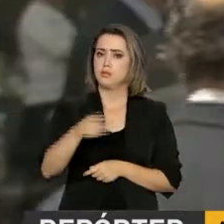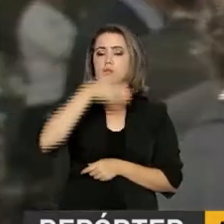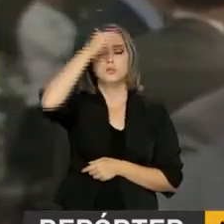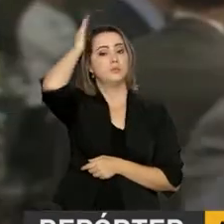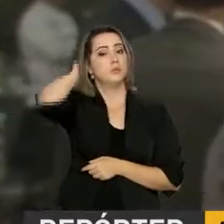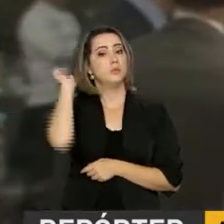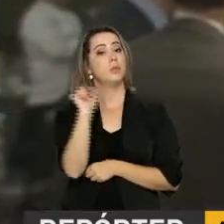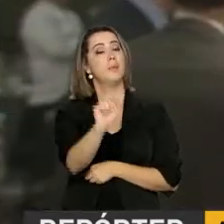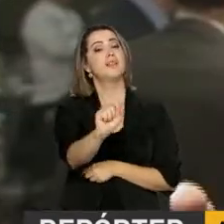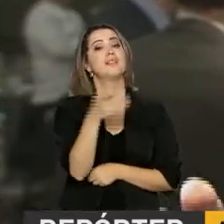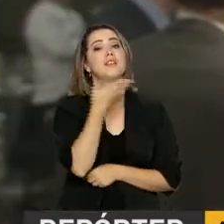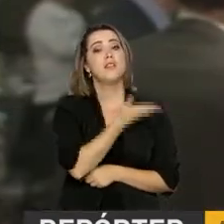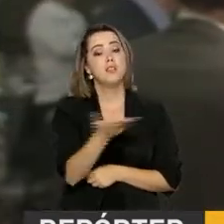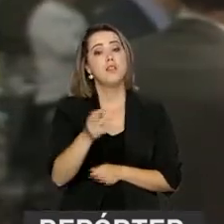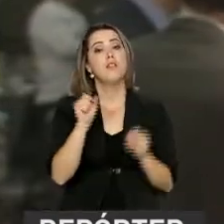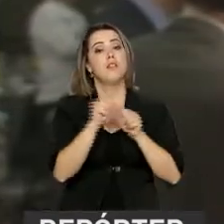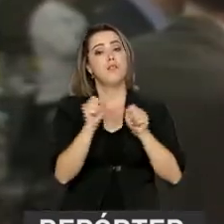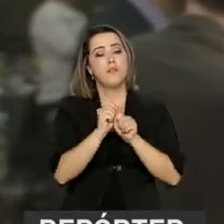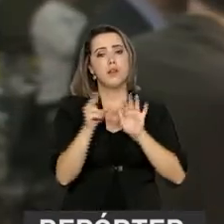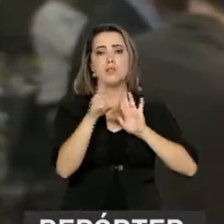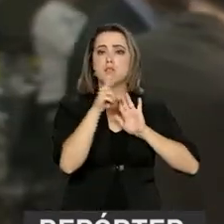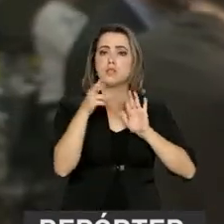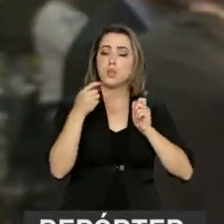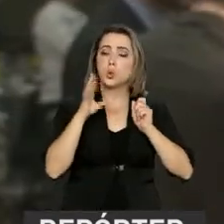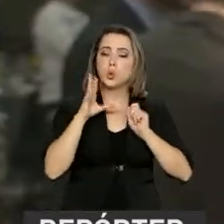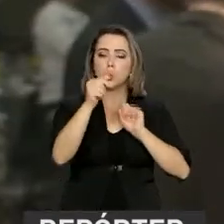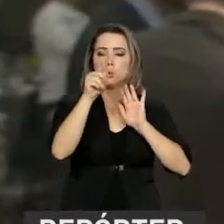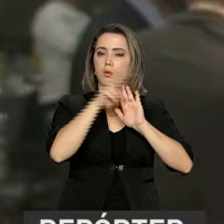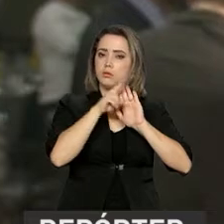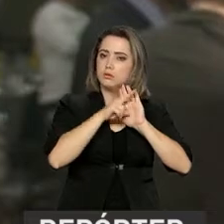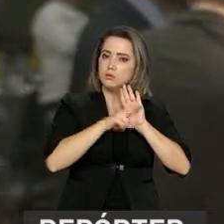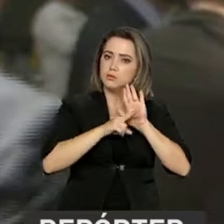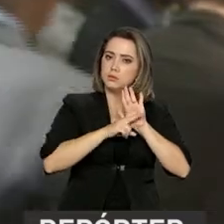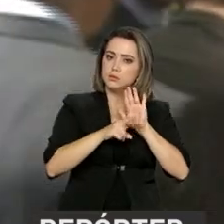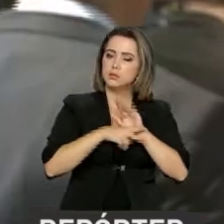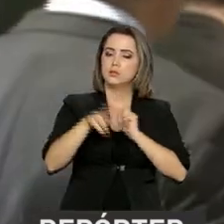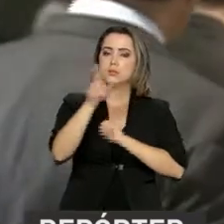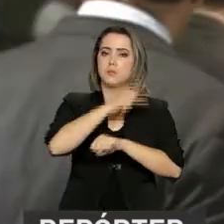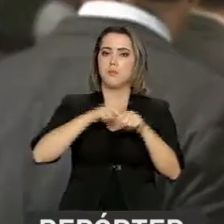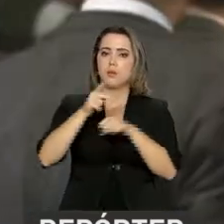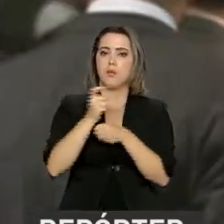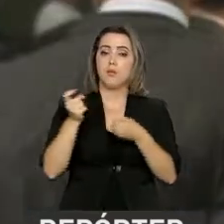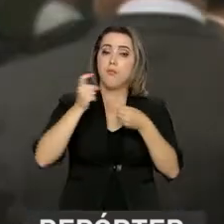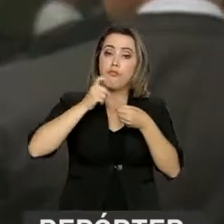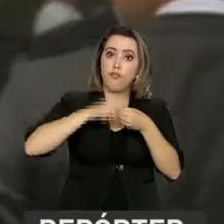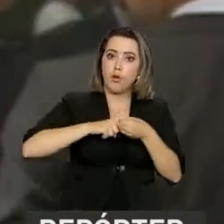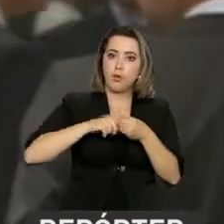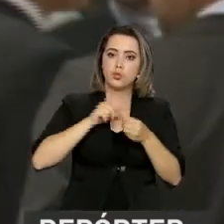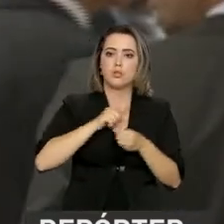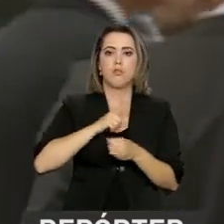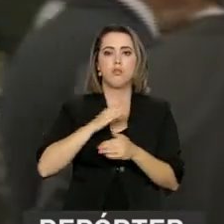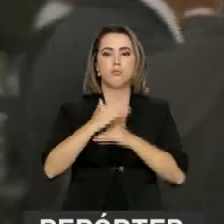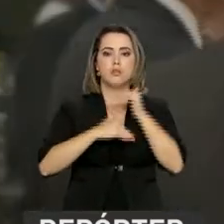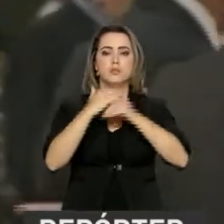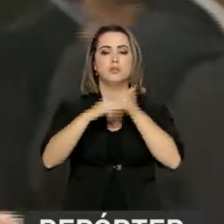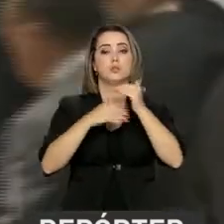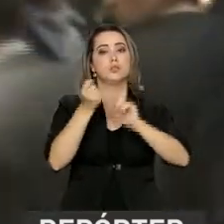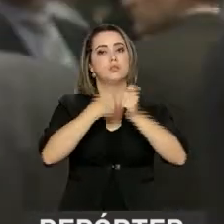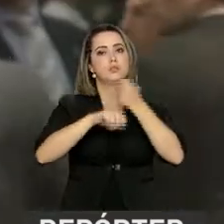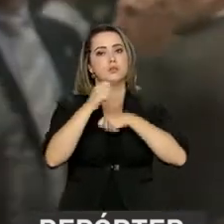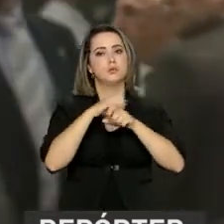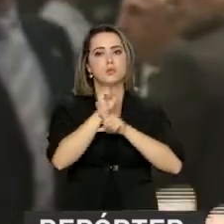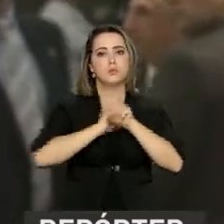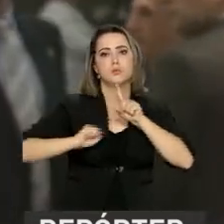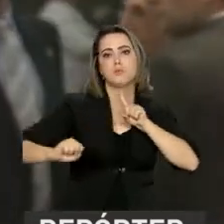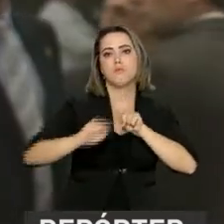para que ele faça as reformas necessárias para que o país volte a ter um desenvolvimento econômico